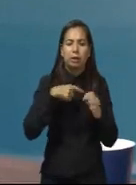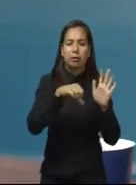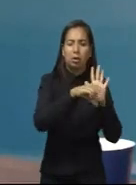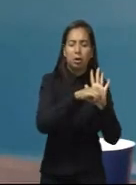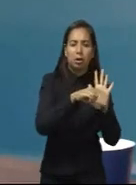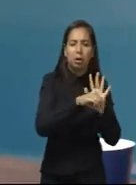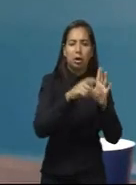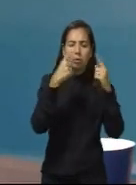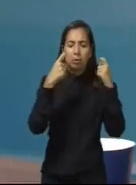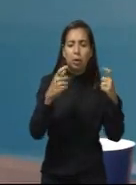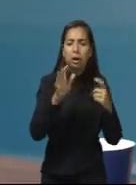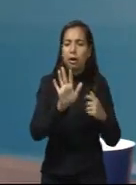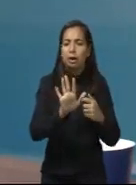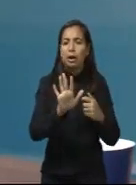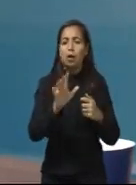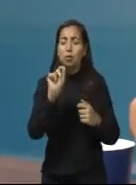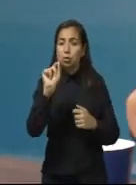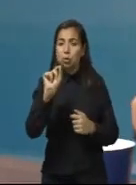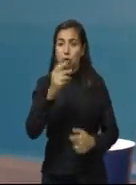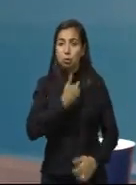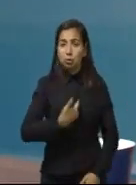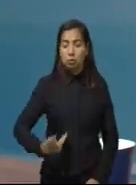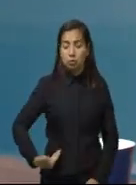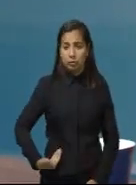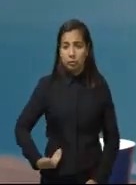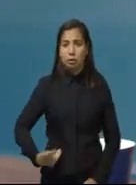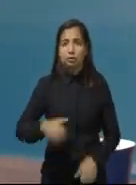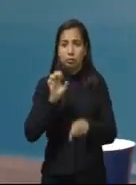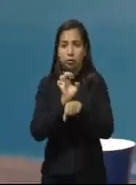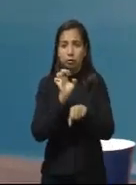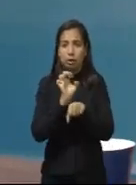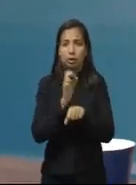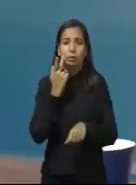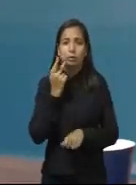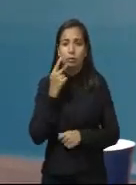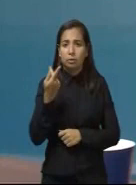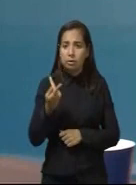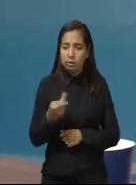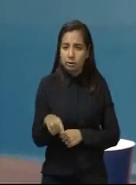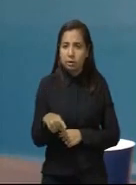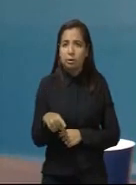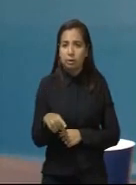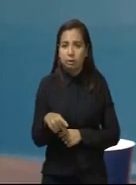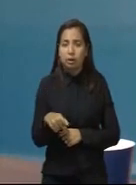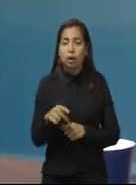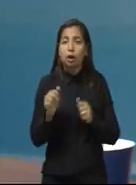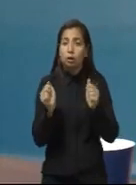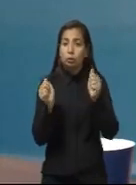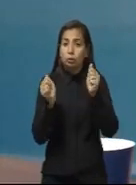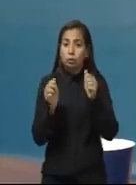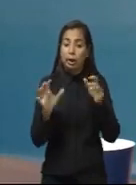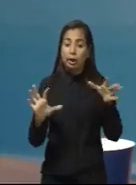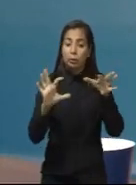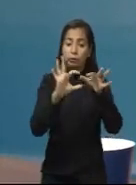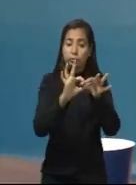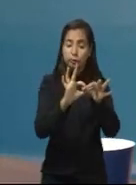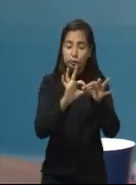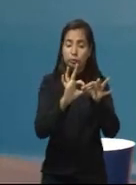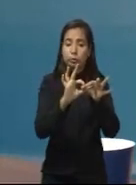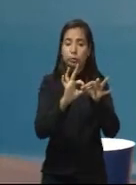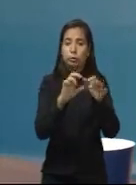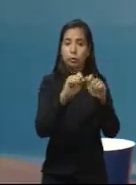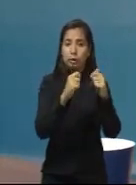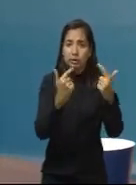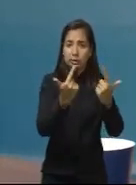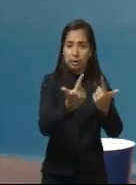daí, mas o fato de que o governador do estado do Ceará, certo, junto com a Assembleia,